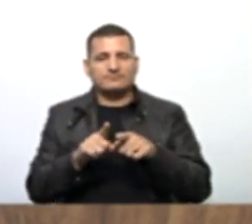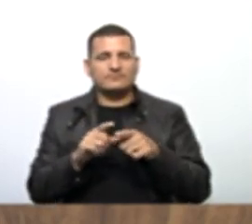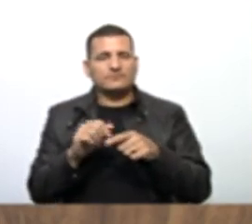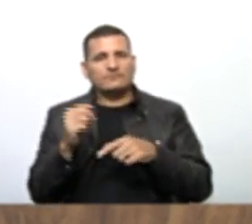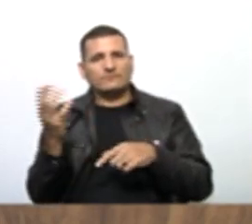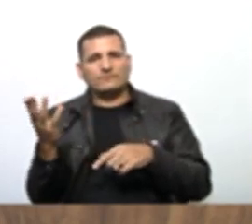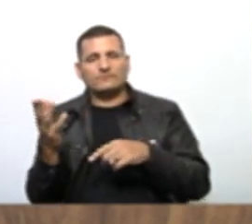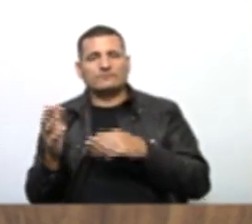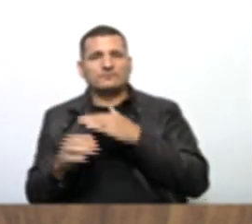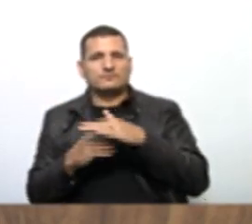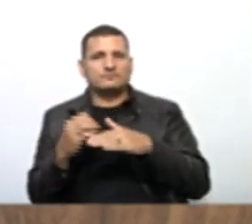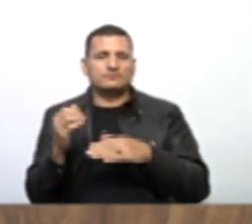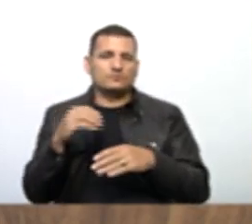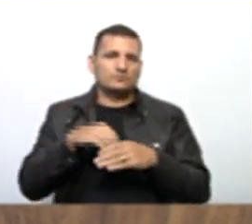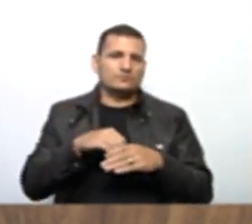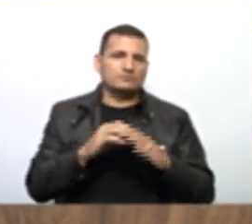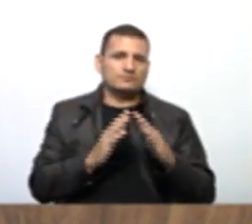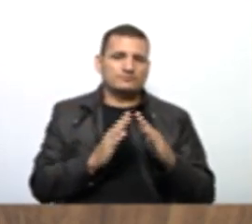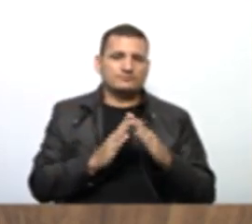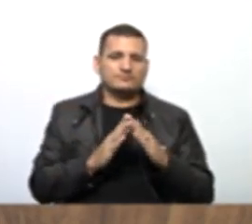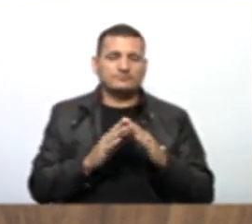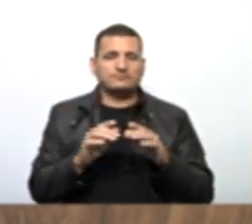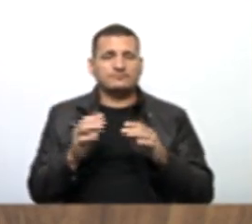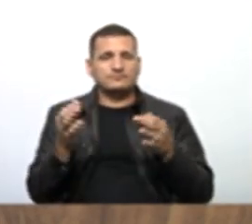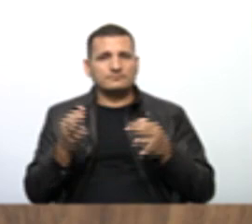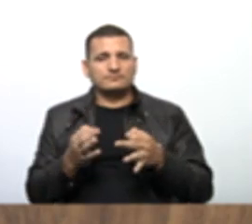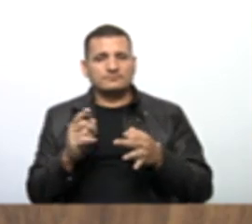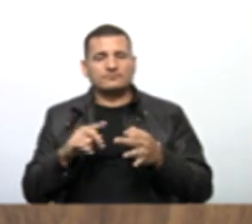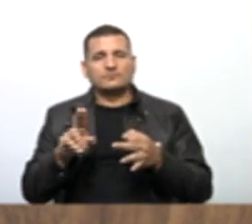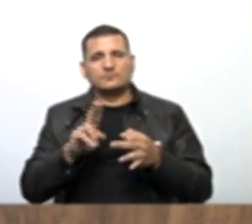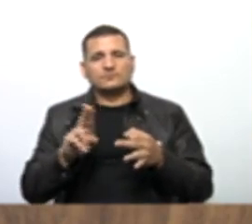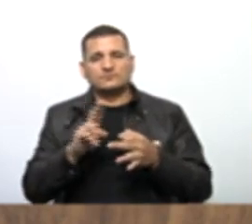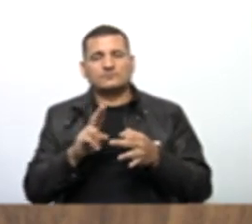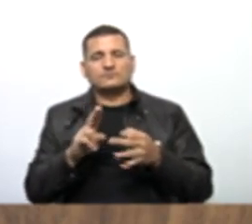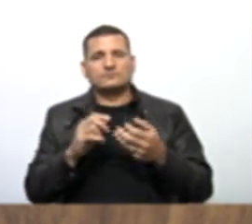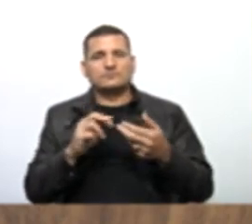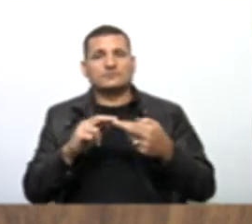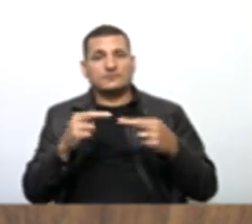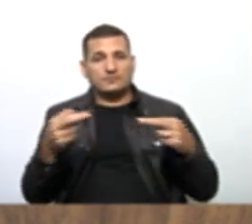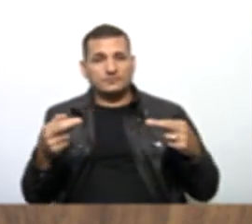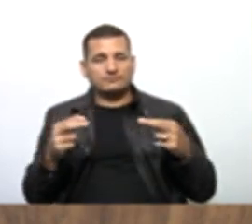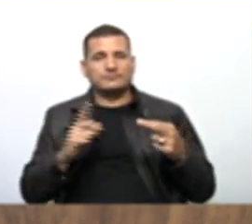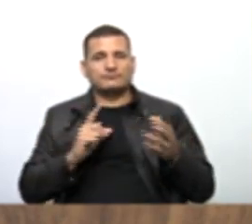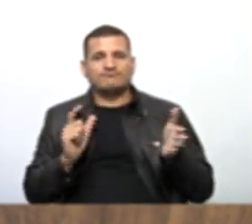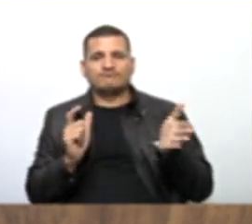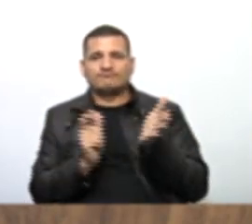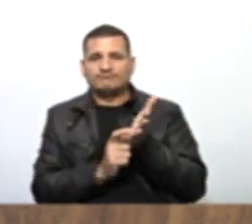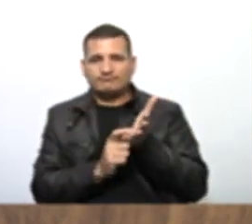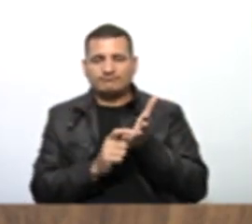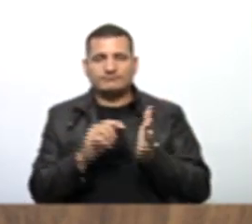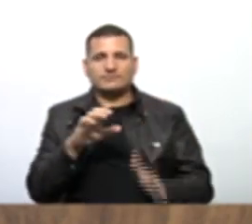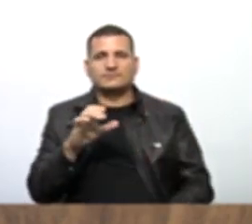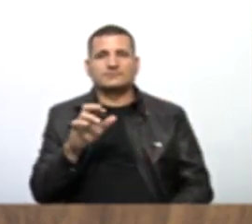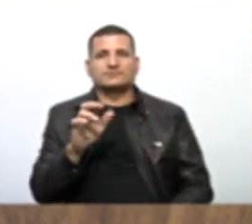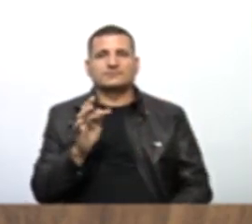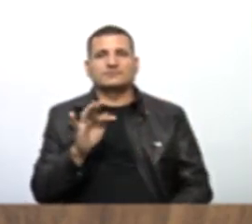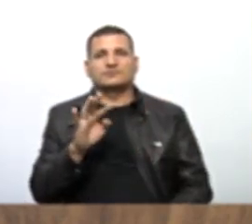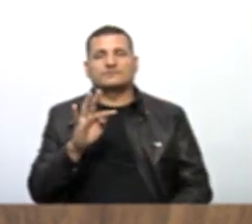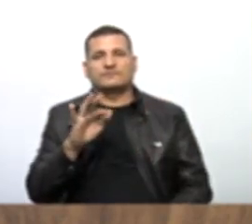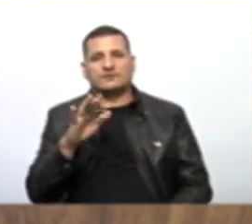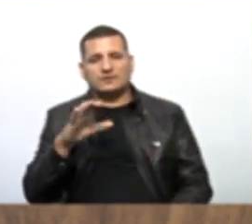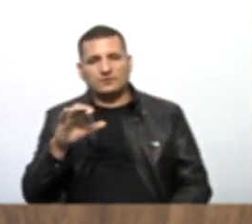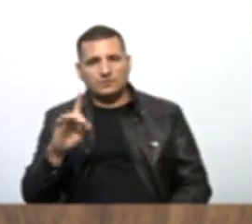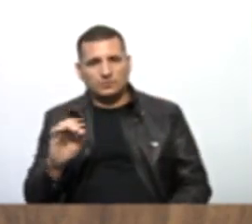casa nas empresas mas o correto seria a gente usar cabos certificados pra isso infelizmente nem todo mundo tem esse poder